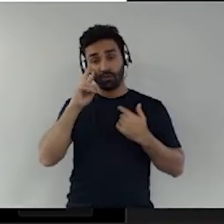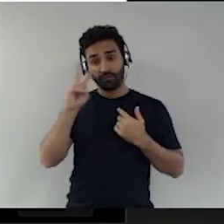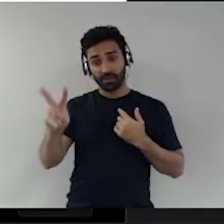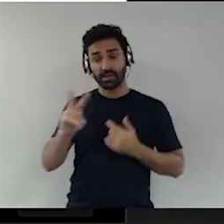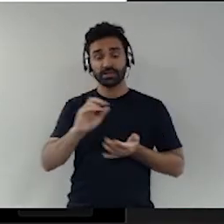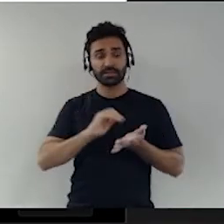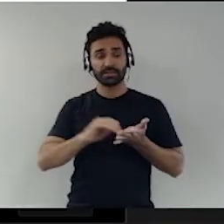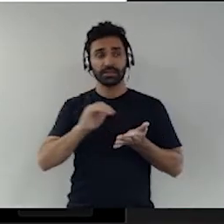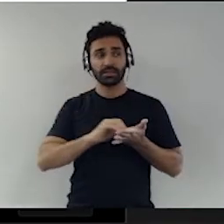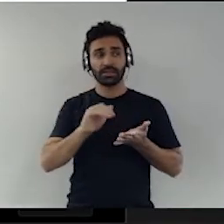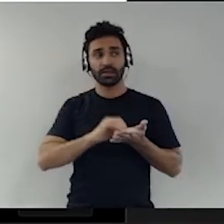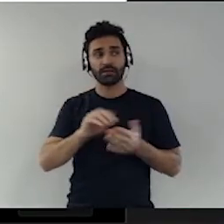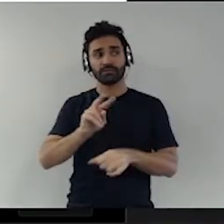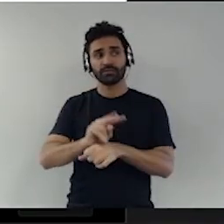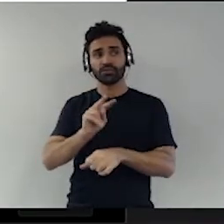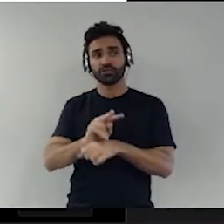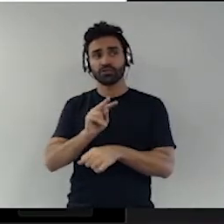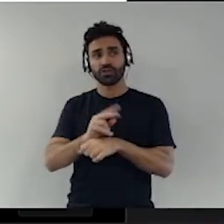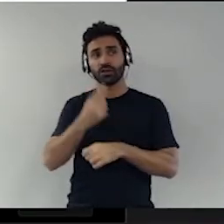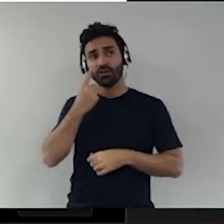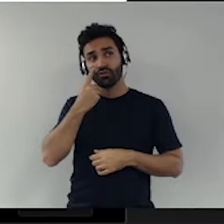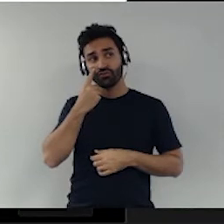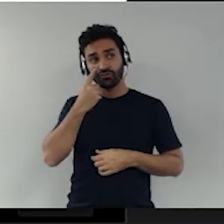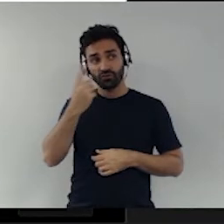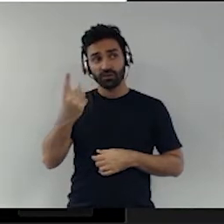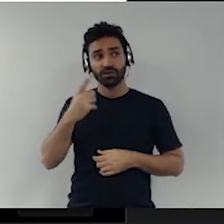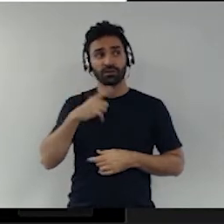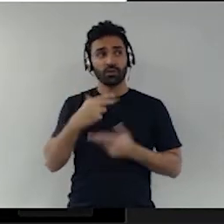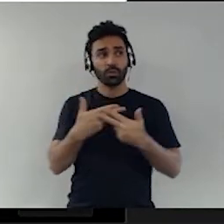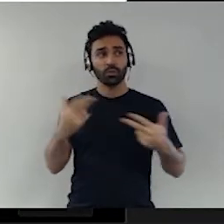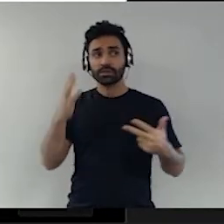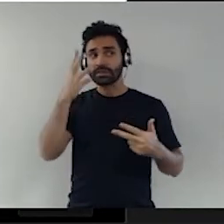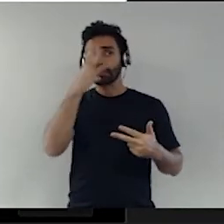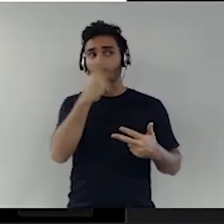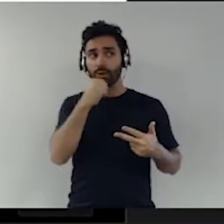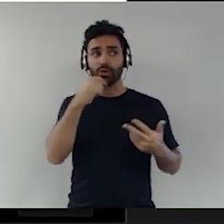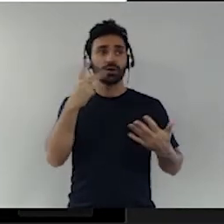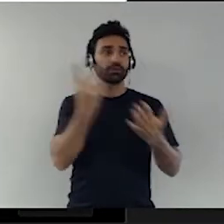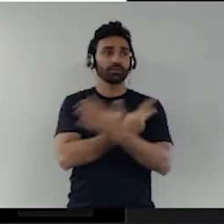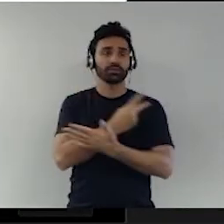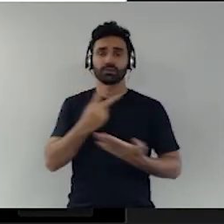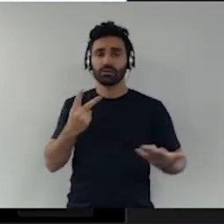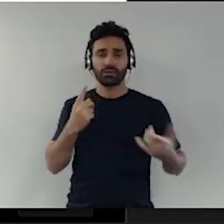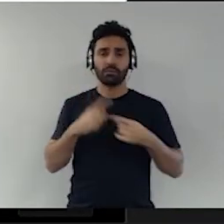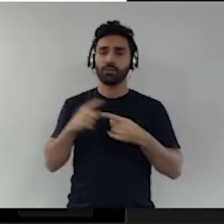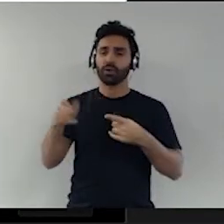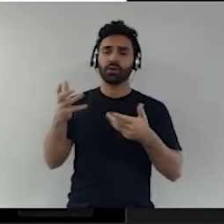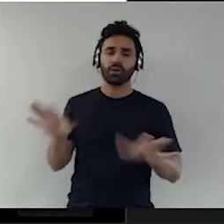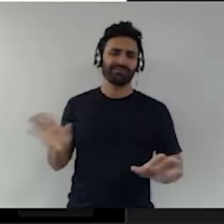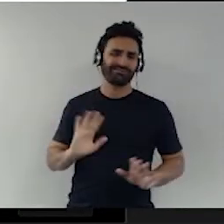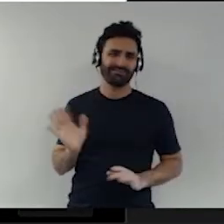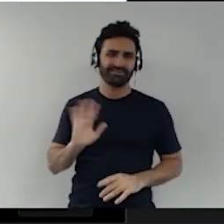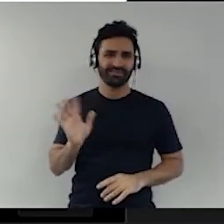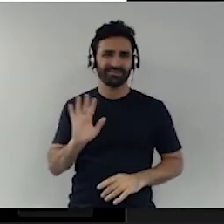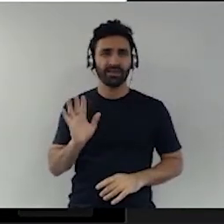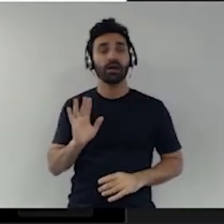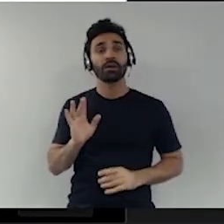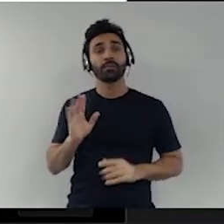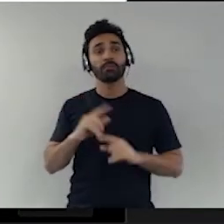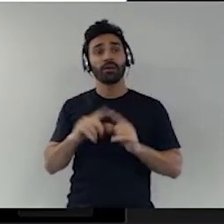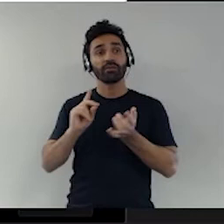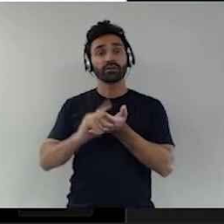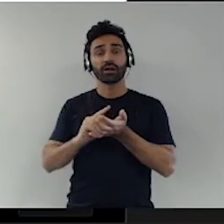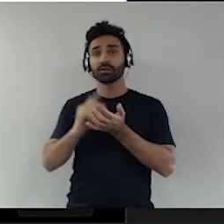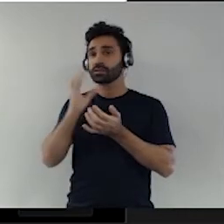de Vigilância, eu via medidas que demoravam para ser tomadas, não é porque ele não queria, não. Ele estava lá dizendo, pessoal, é para a gente fazer isso. E